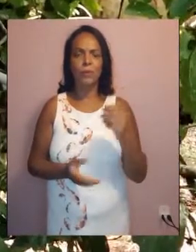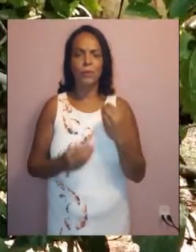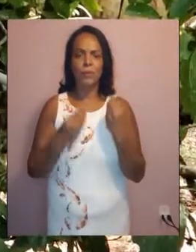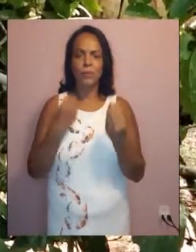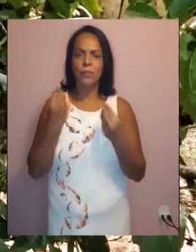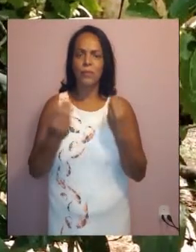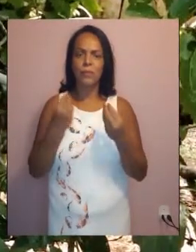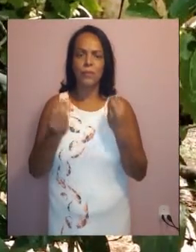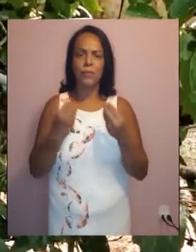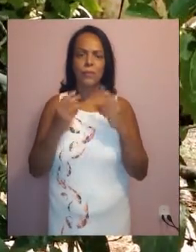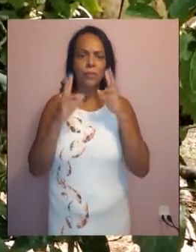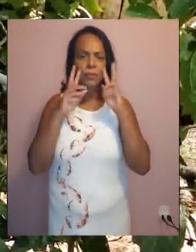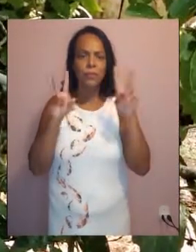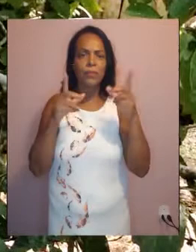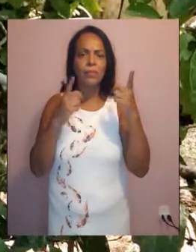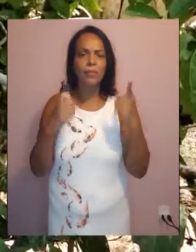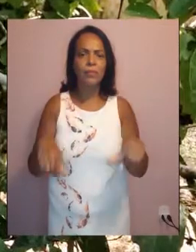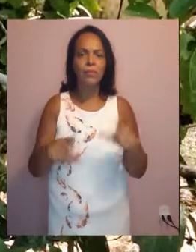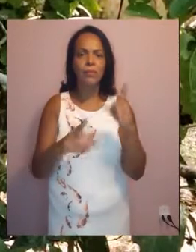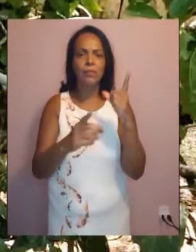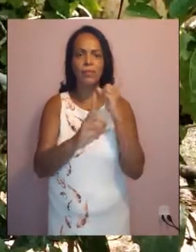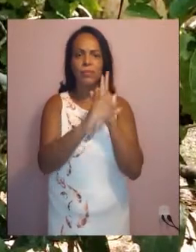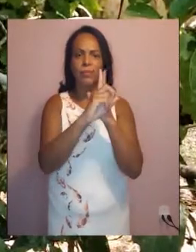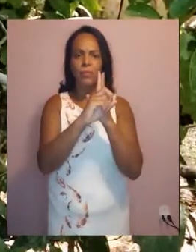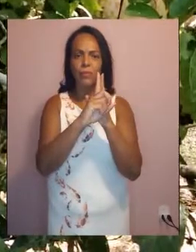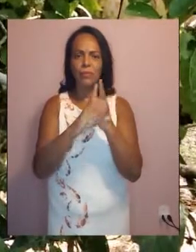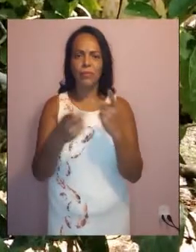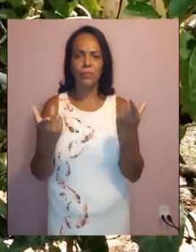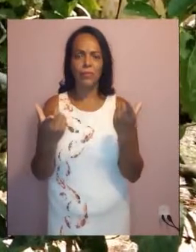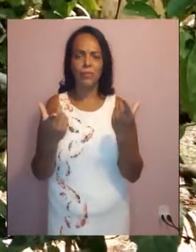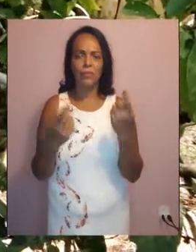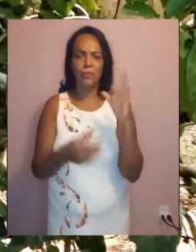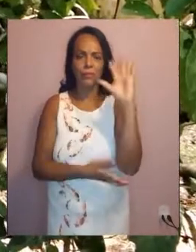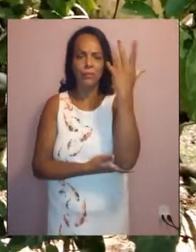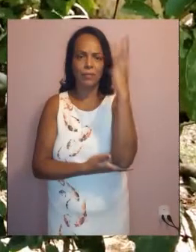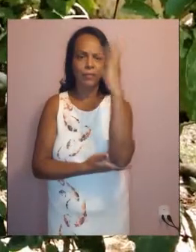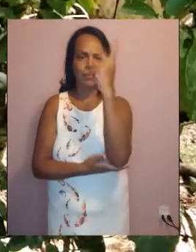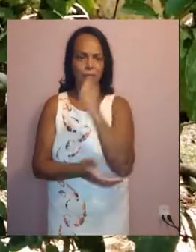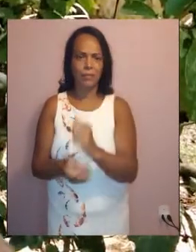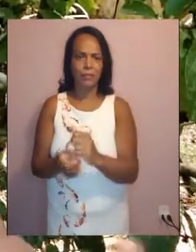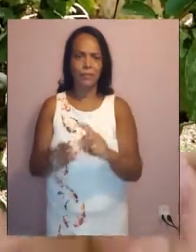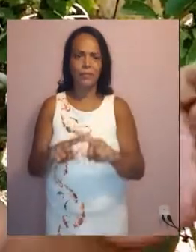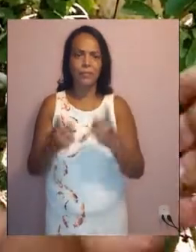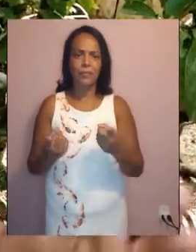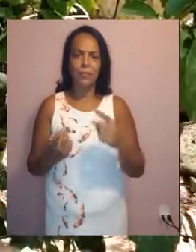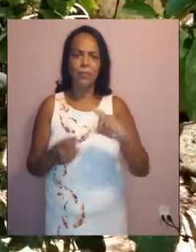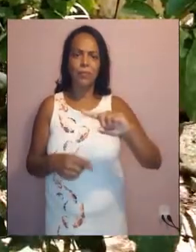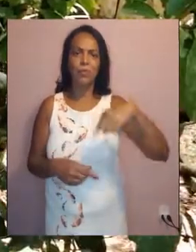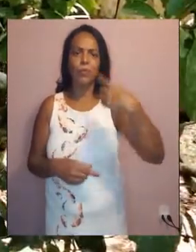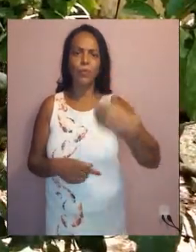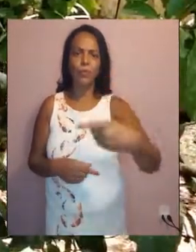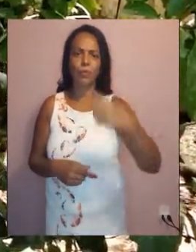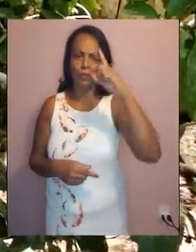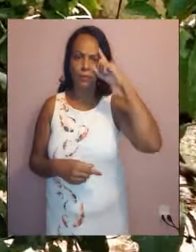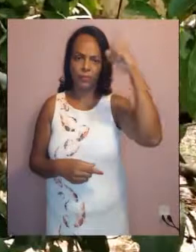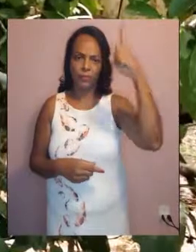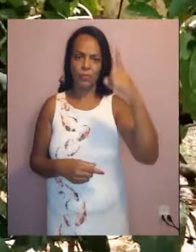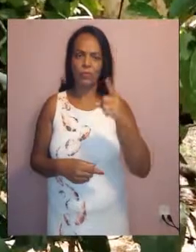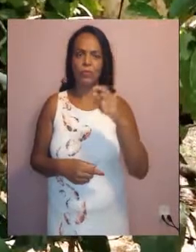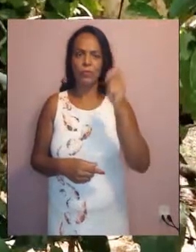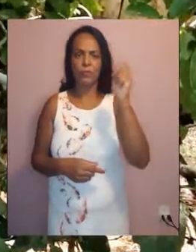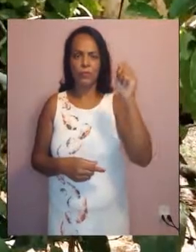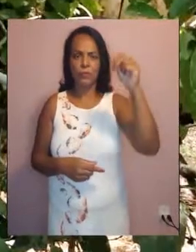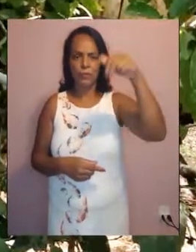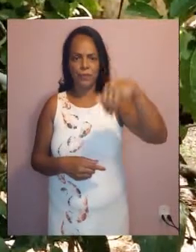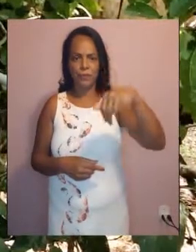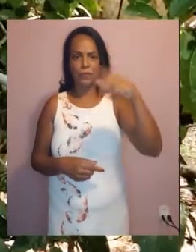dia, Antônio Costa já teve que partir para continuar a sua luta com o seu comérciozinho,